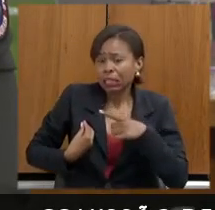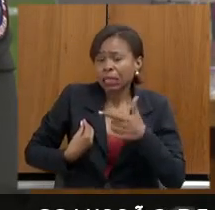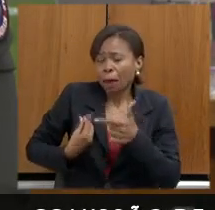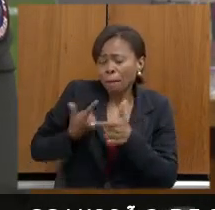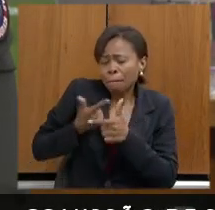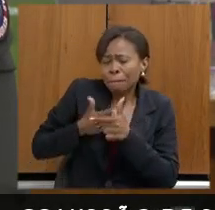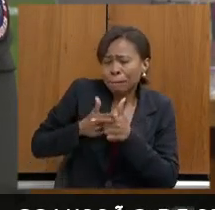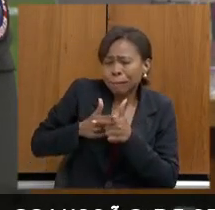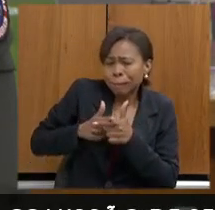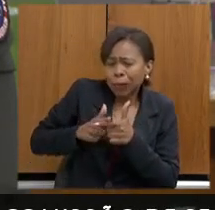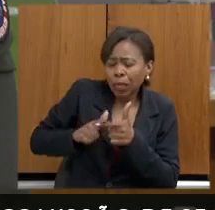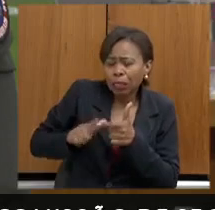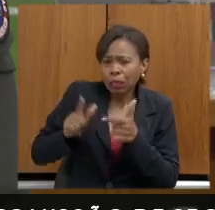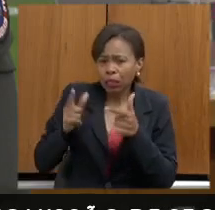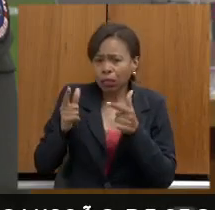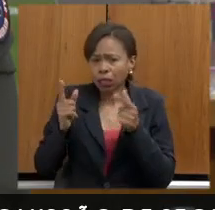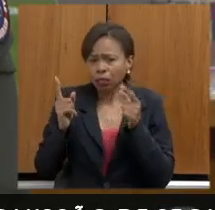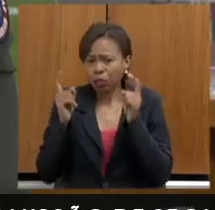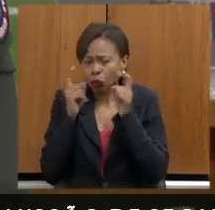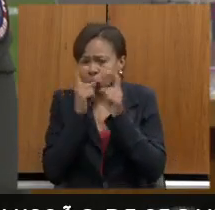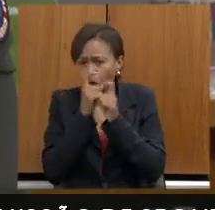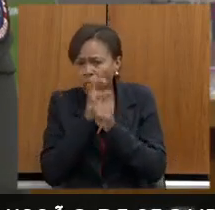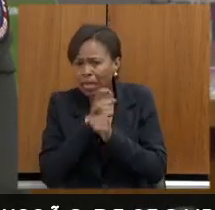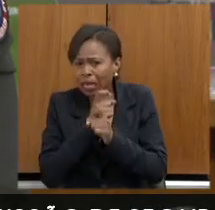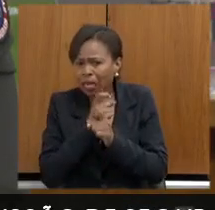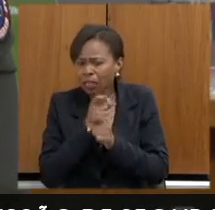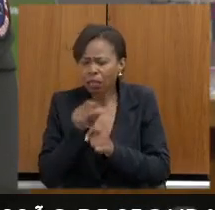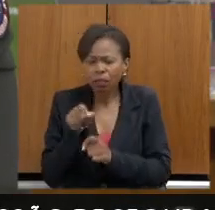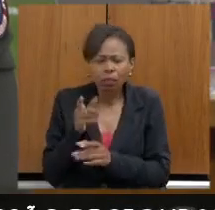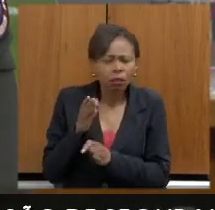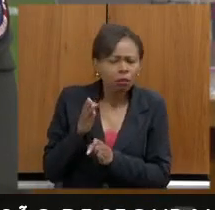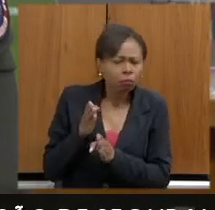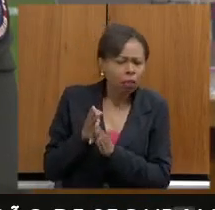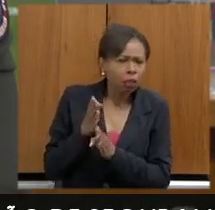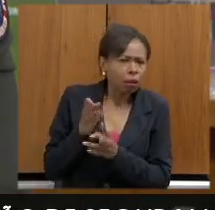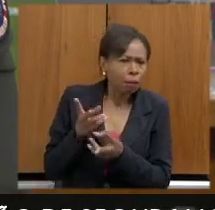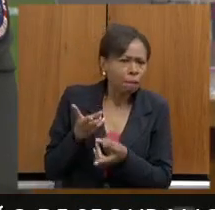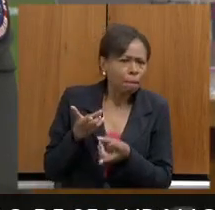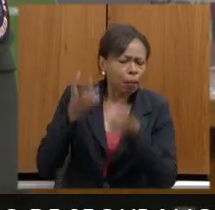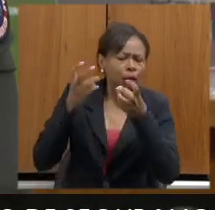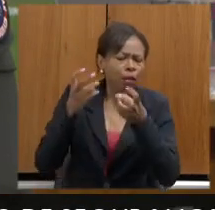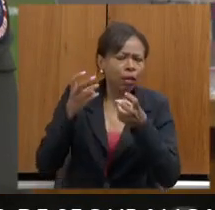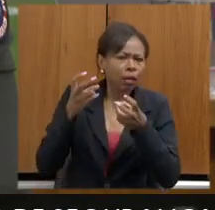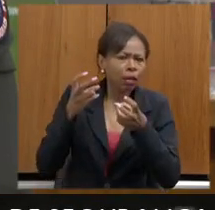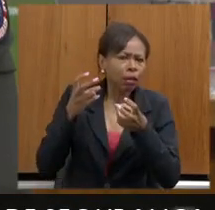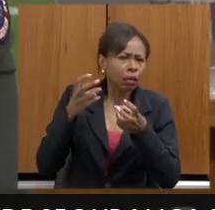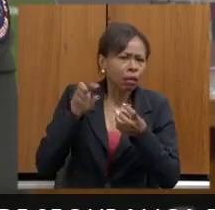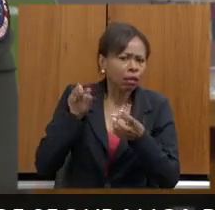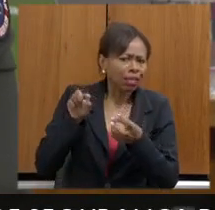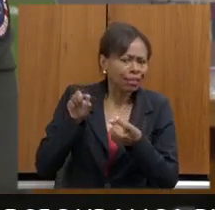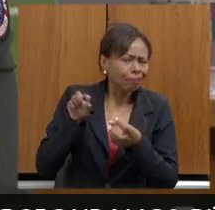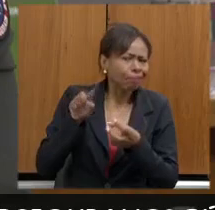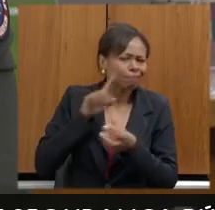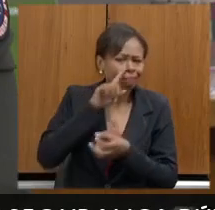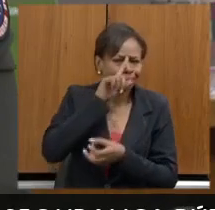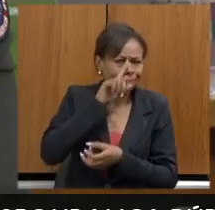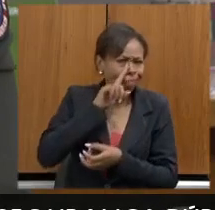ou outro está tendo alguma mostra de sinal que nos leva a preocupação